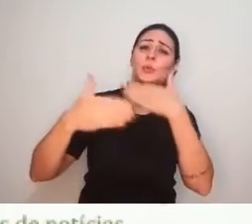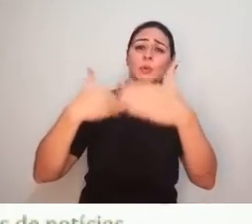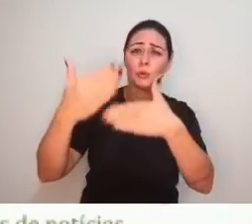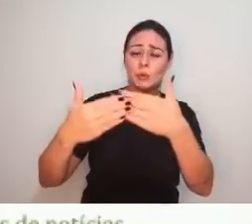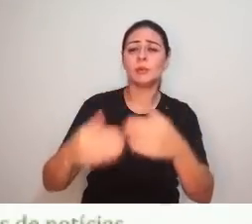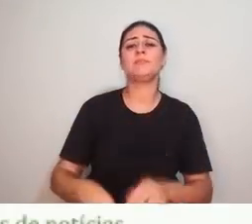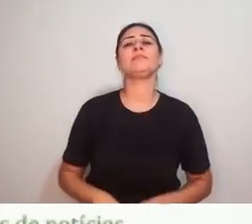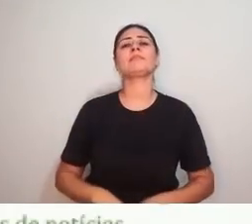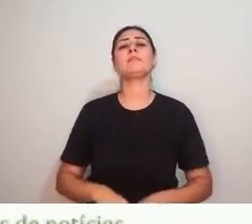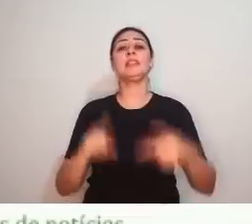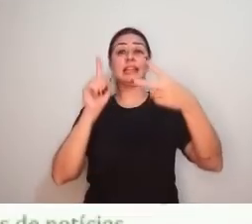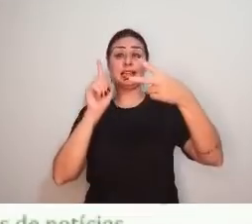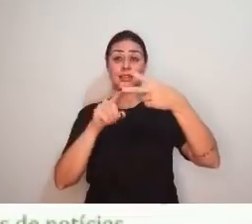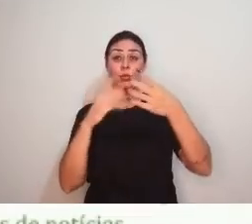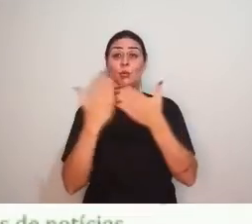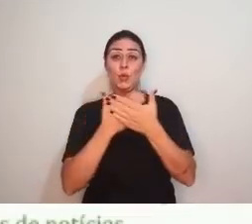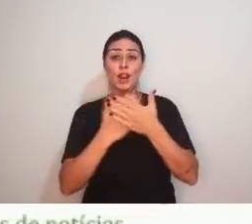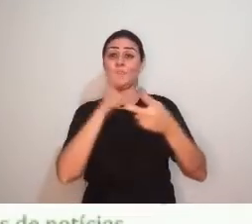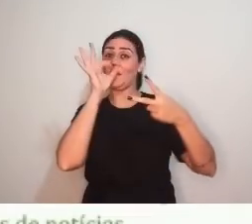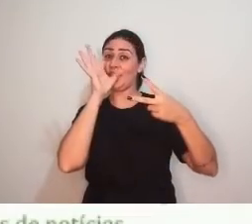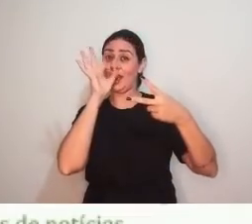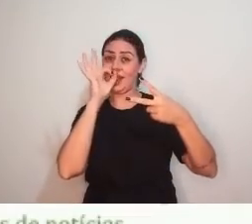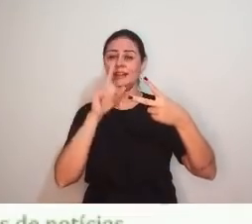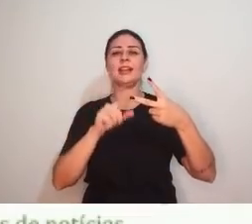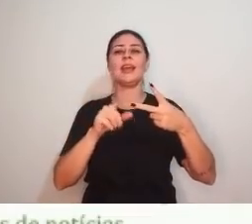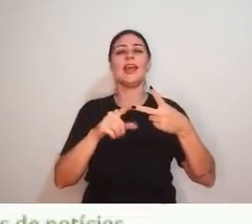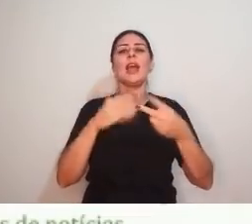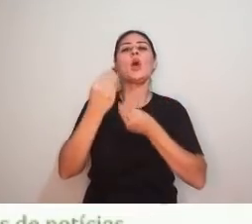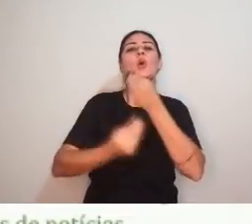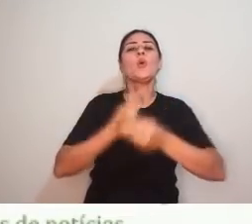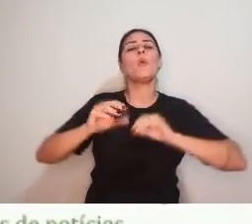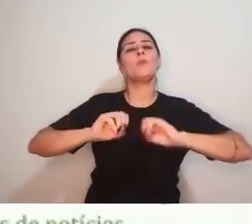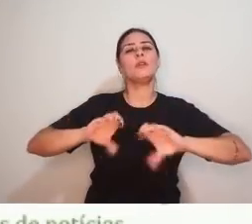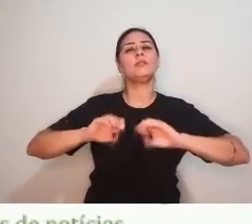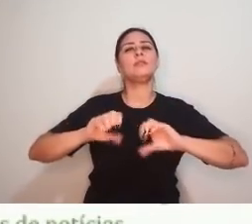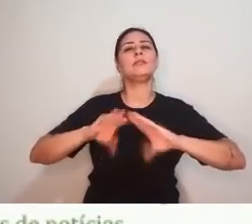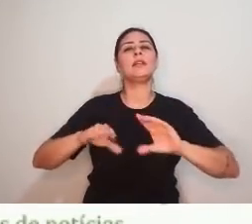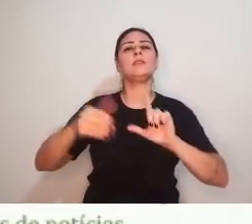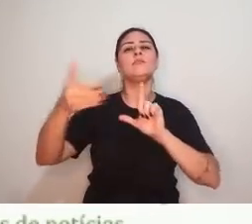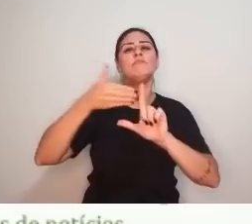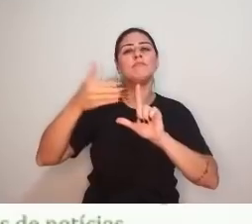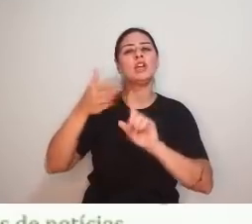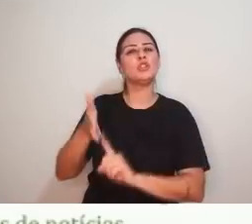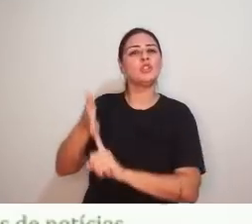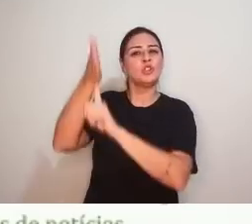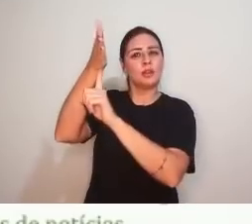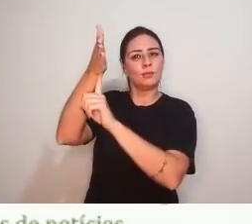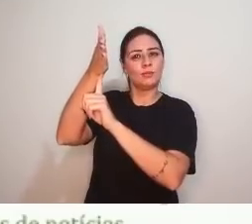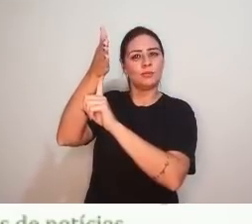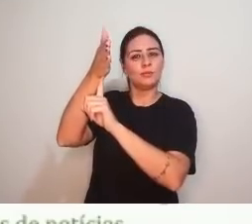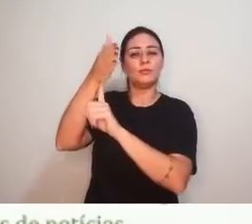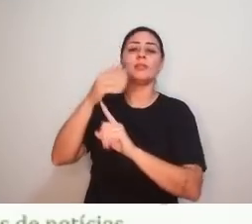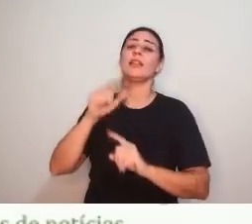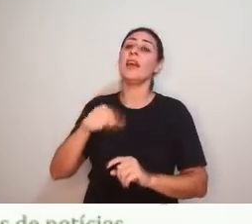Segundo componente, aula digital. É o volume 2, o volume verde da coleção. O que a